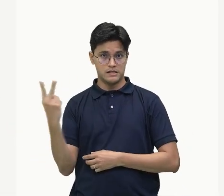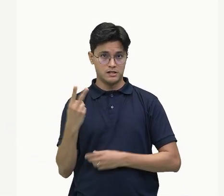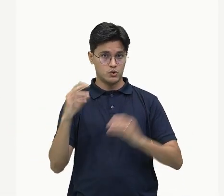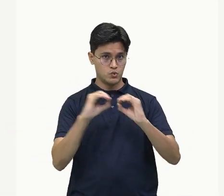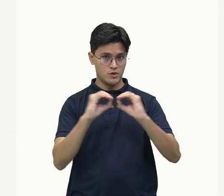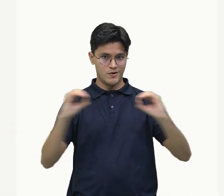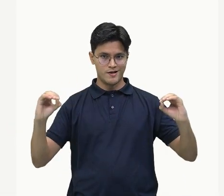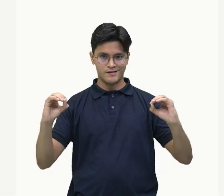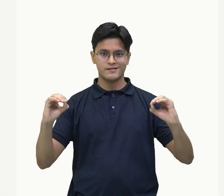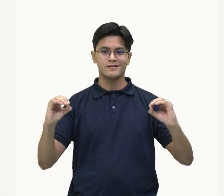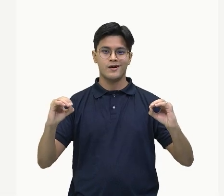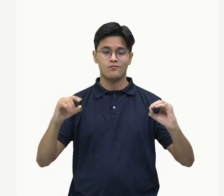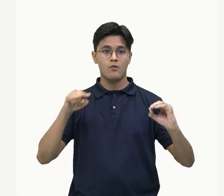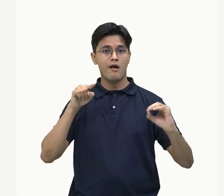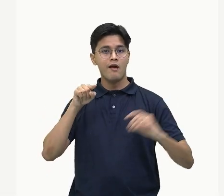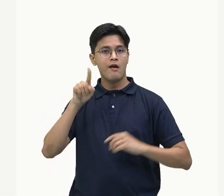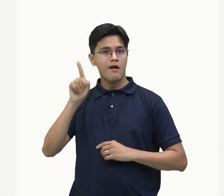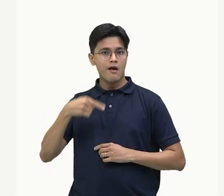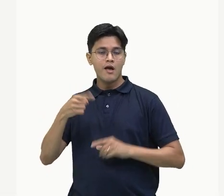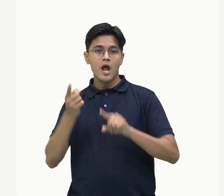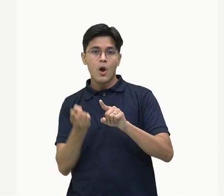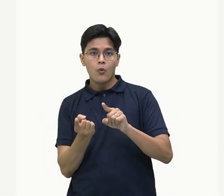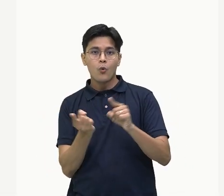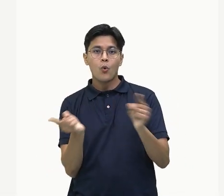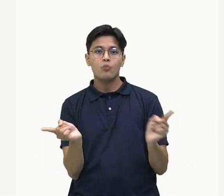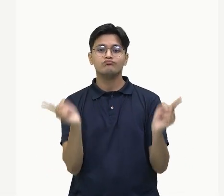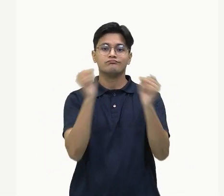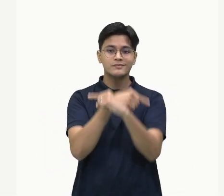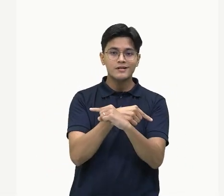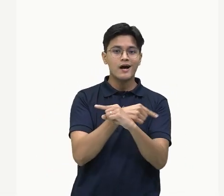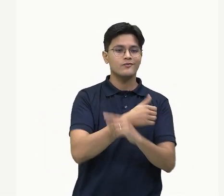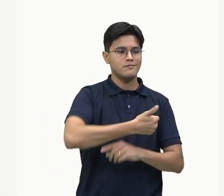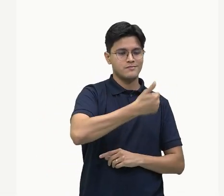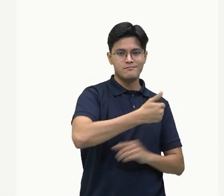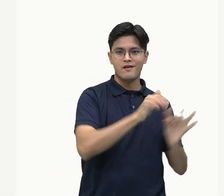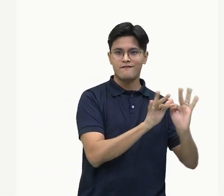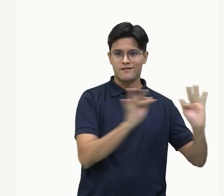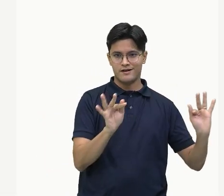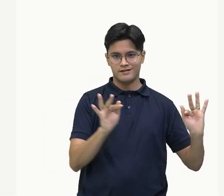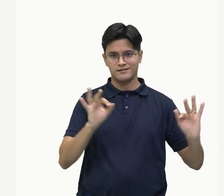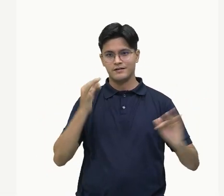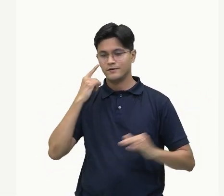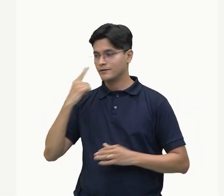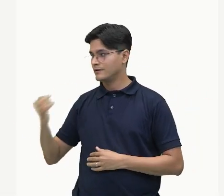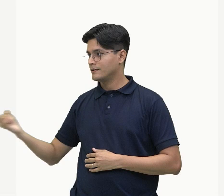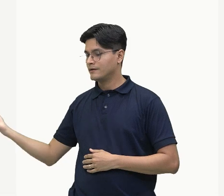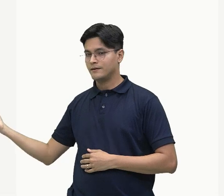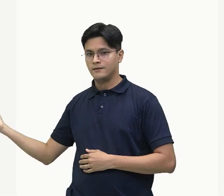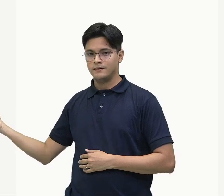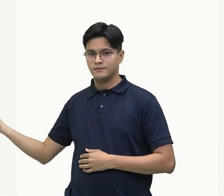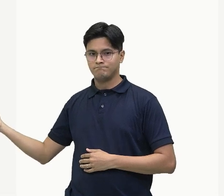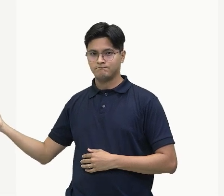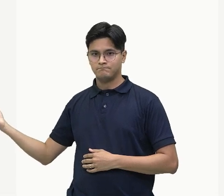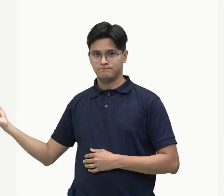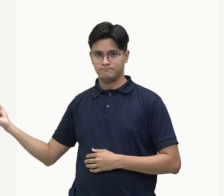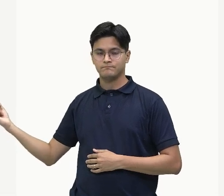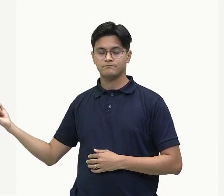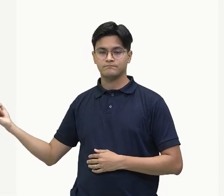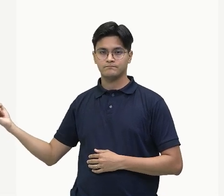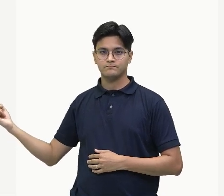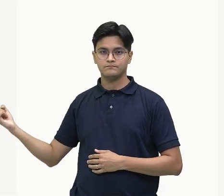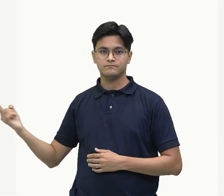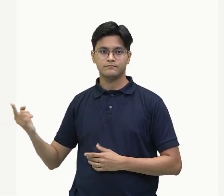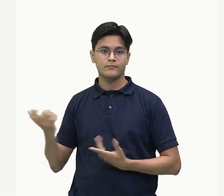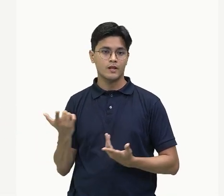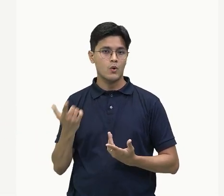um contraste em relação a essa primeira. Olha só, ela está cansada. Né, o que se espera aqui, né, que venha algo nesse sentido, mas